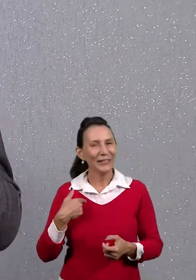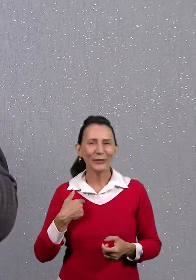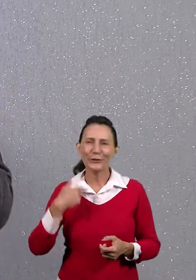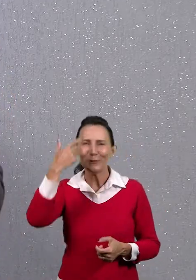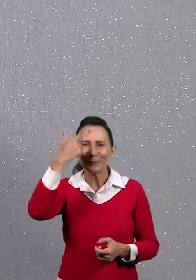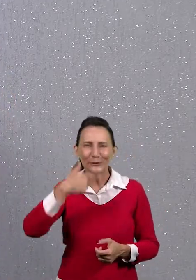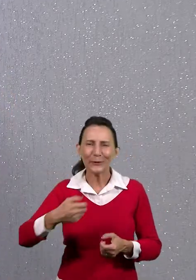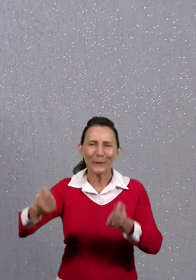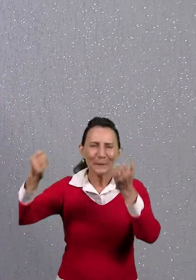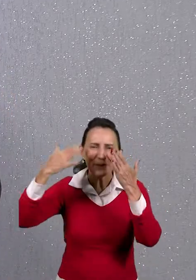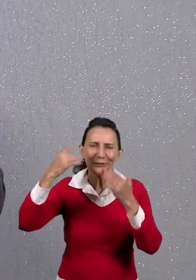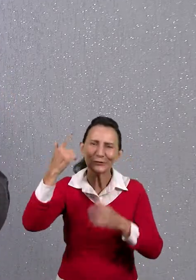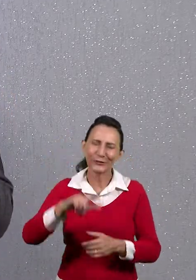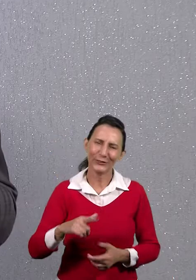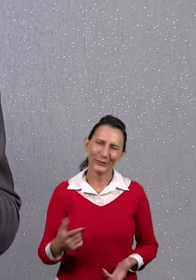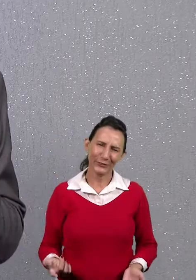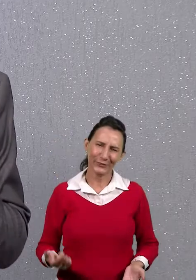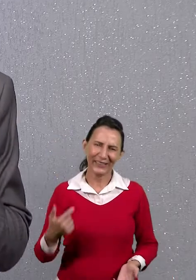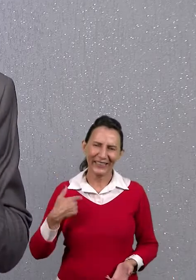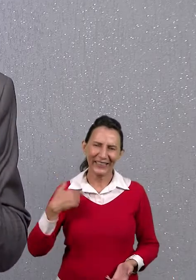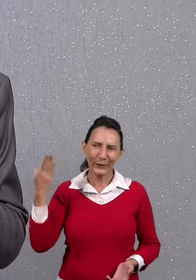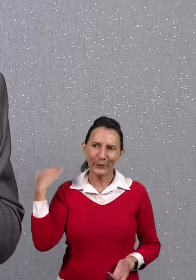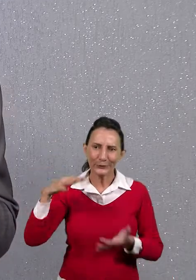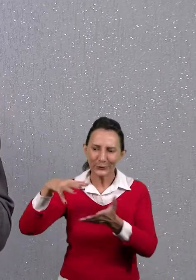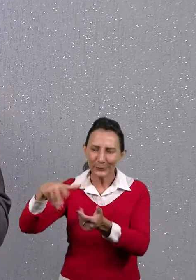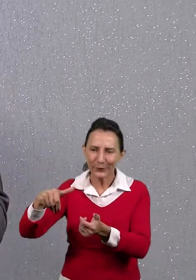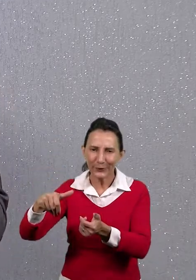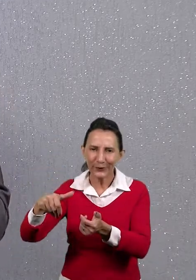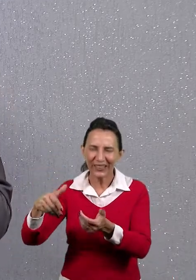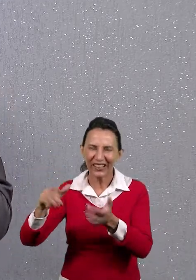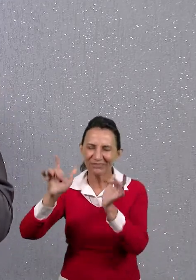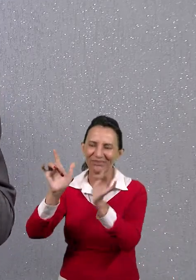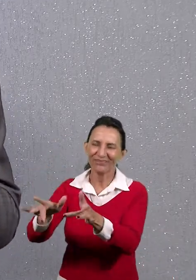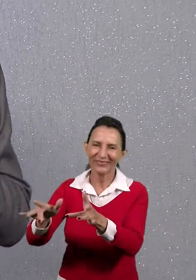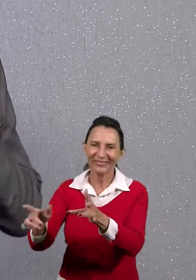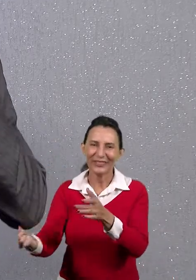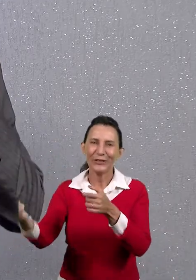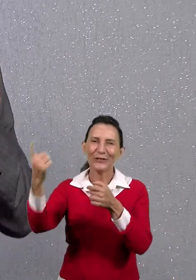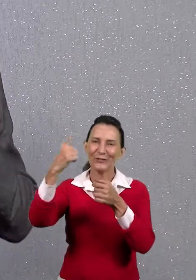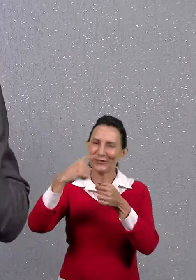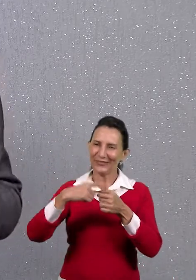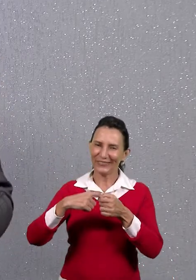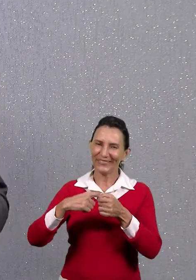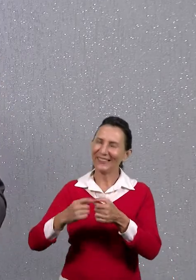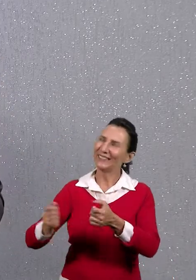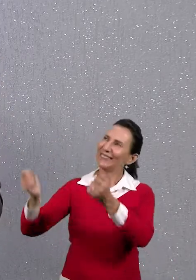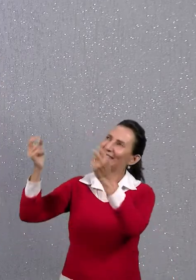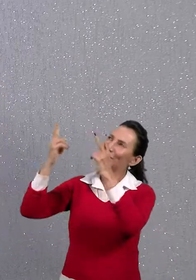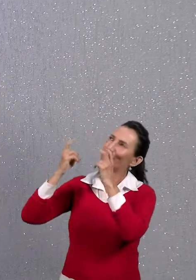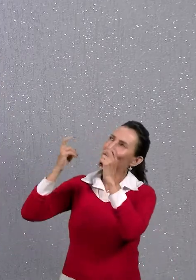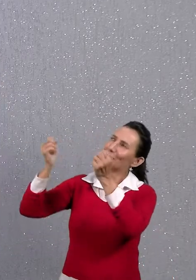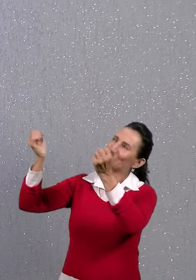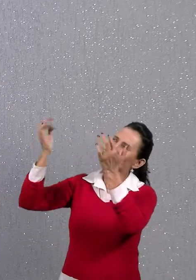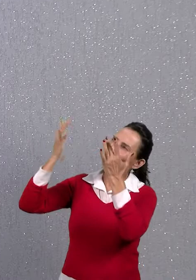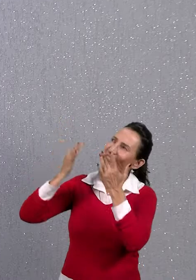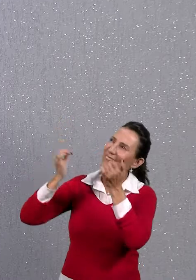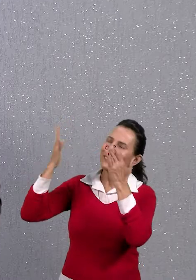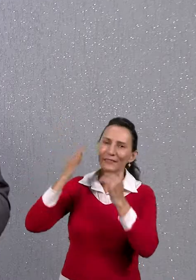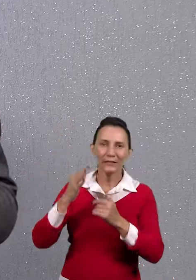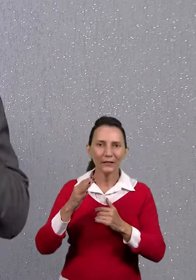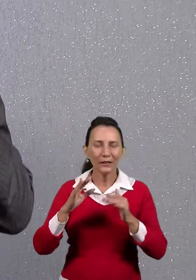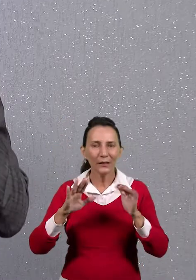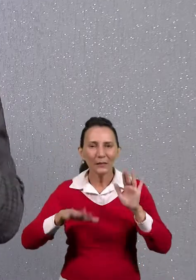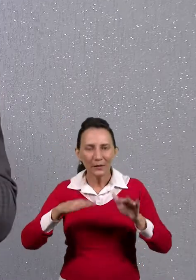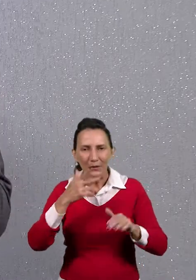de novo. O Breno era a garrafa. Aí voltei a ser cheio da fonte de água viva. E de repente, você é essa